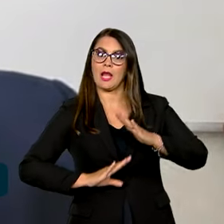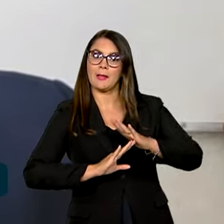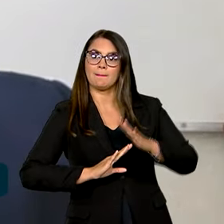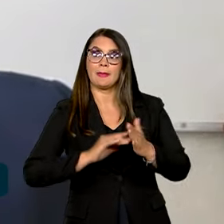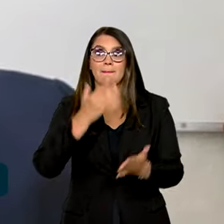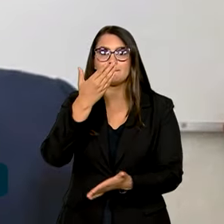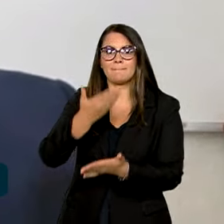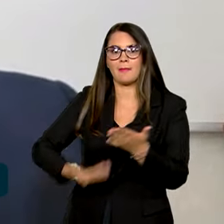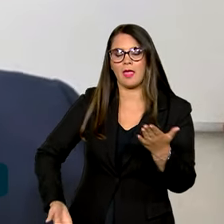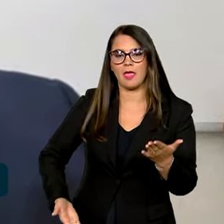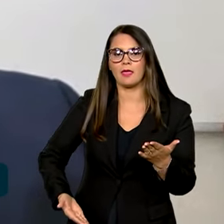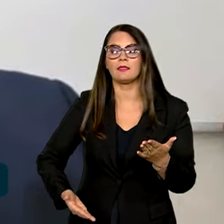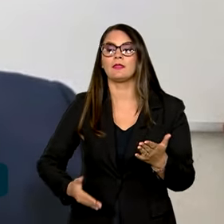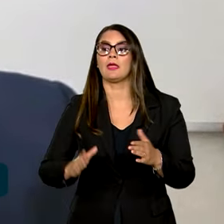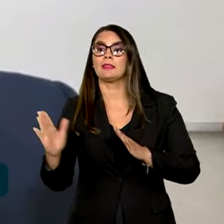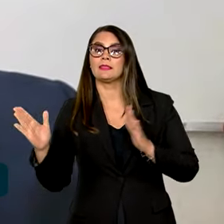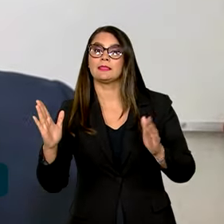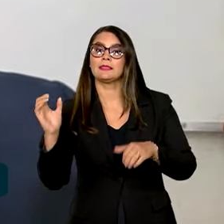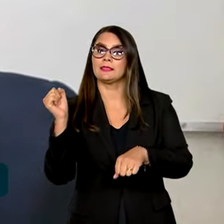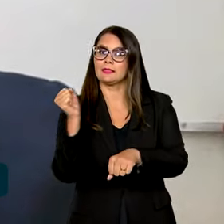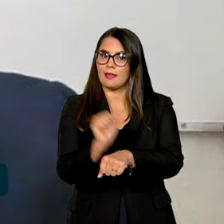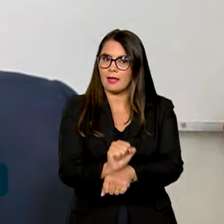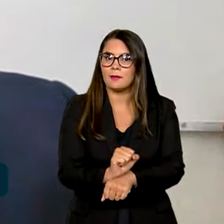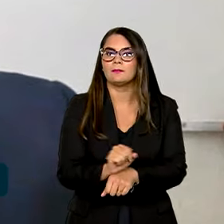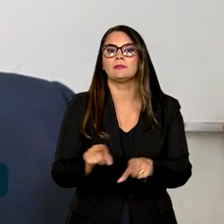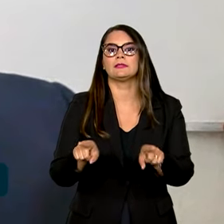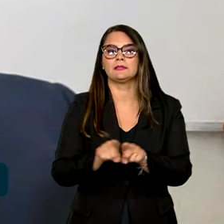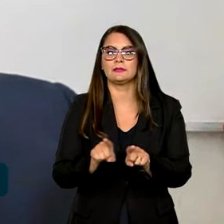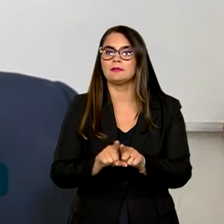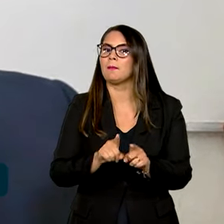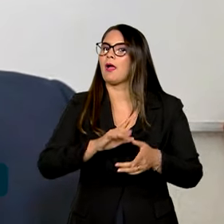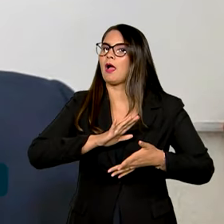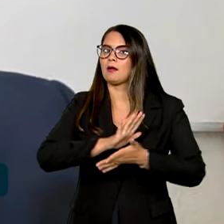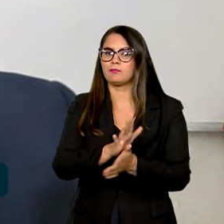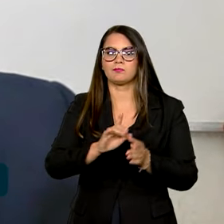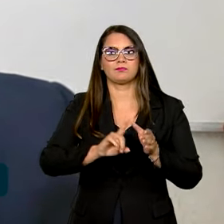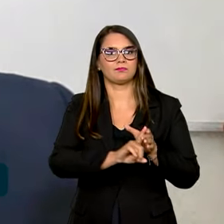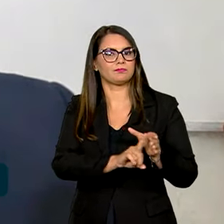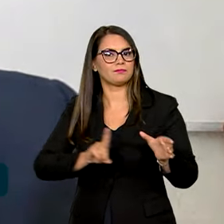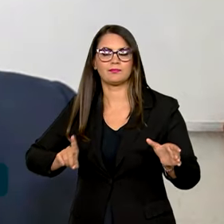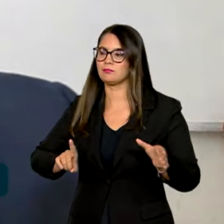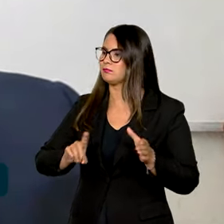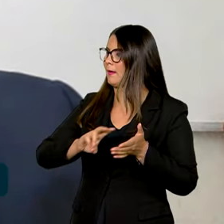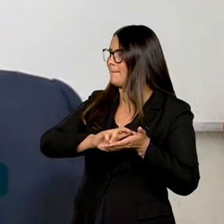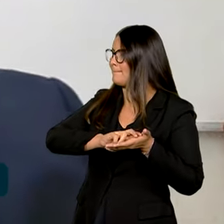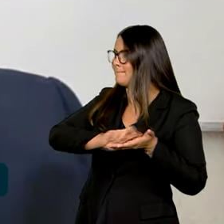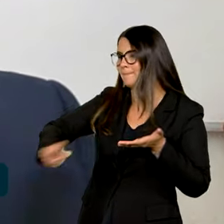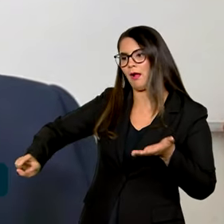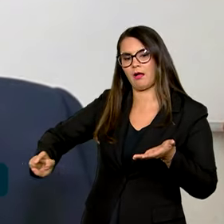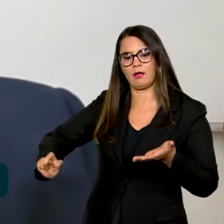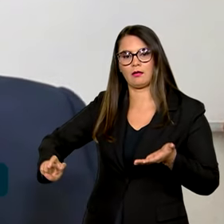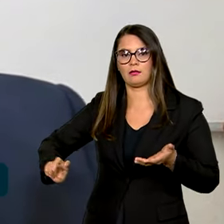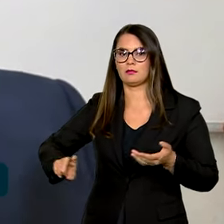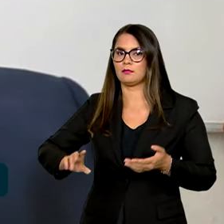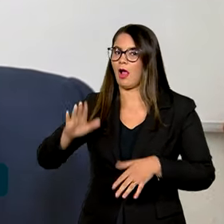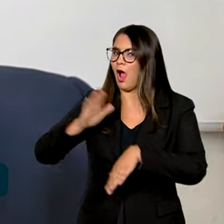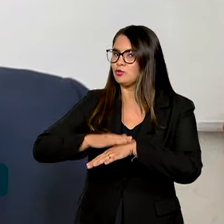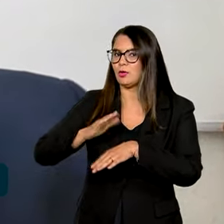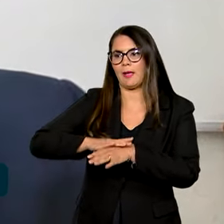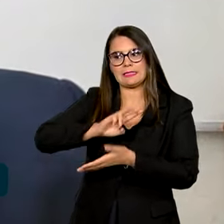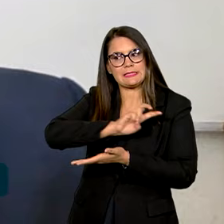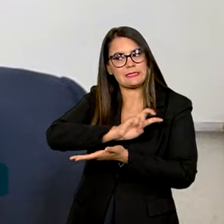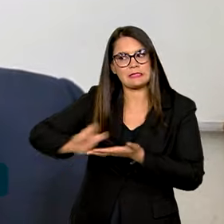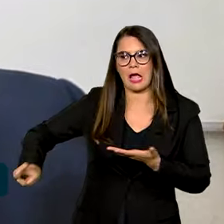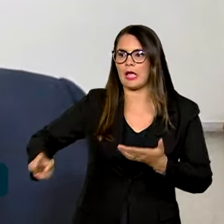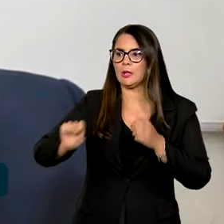perda um período de pausa e até chegar na auto exclusão que é o quando o apostador ele já se exclui eh do